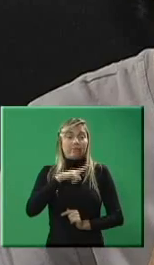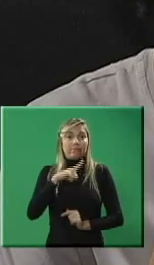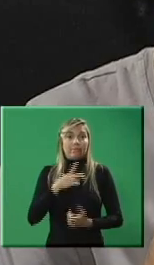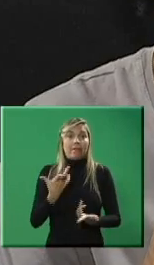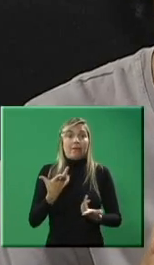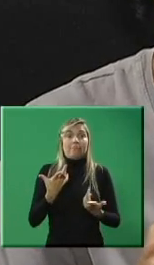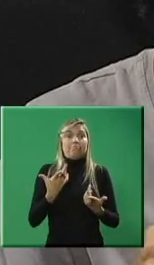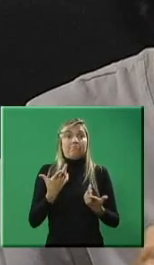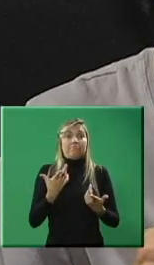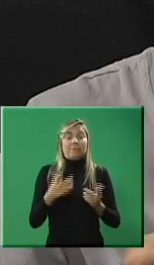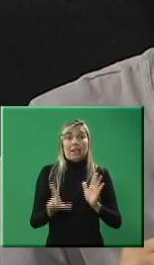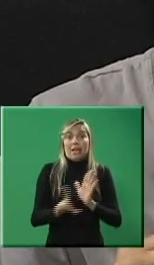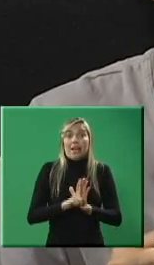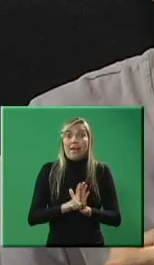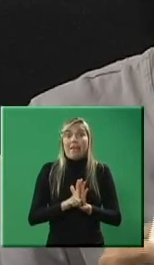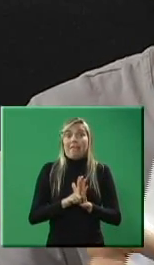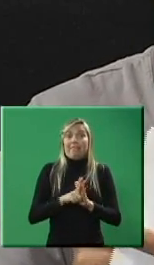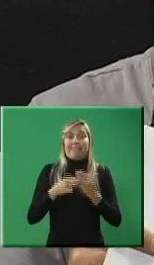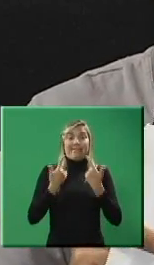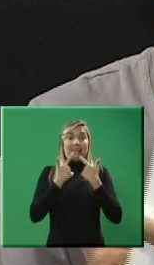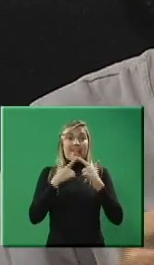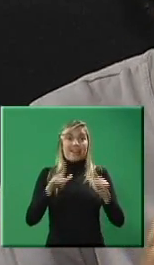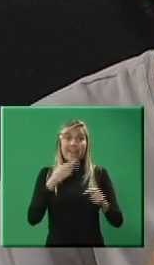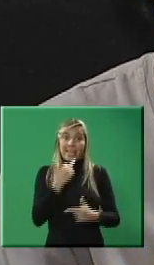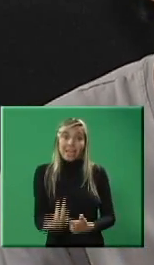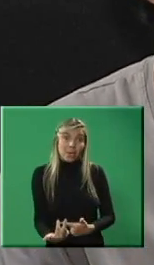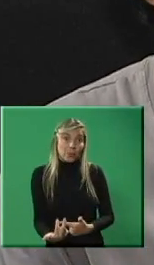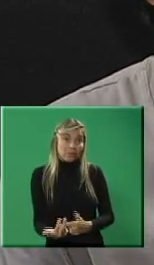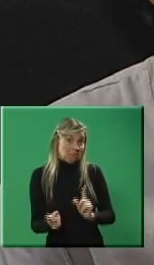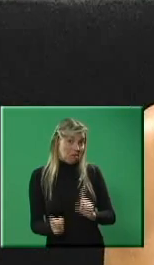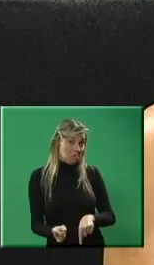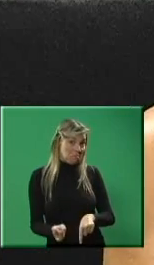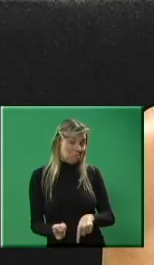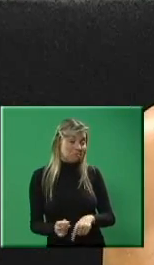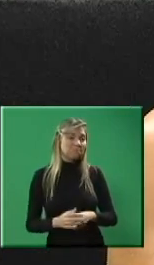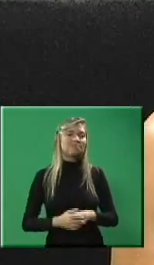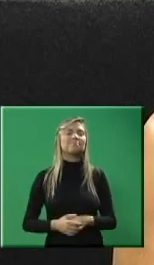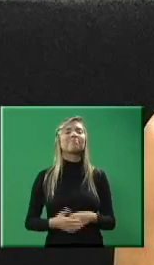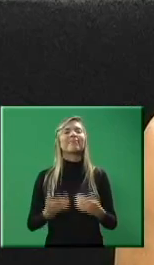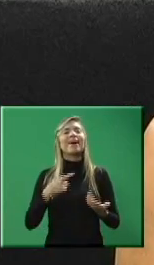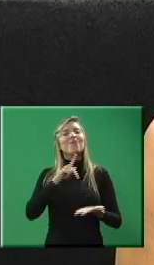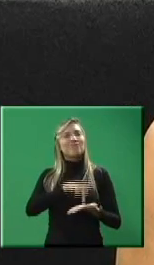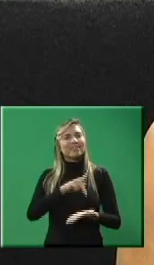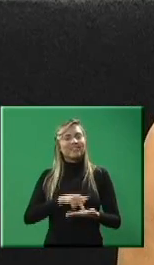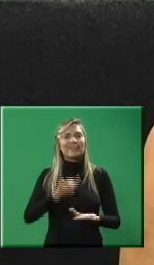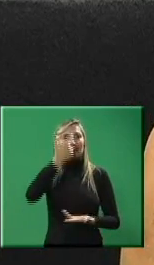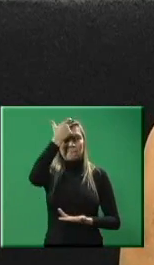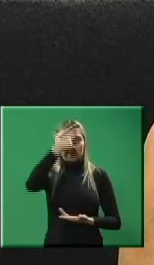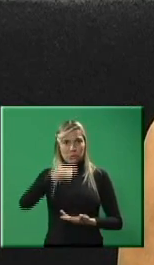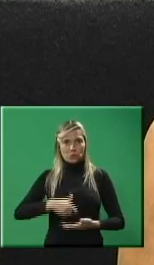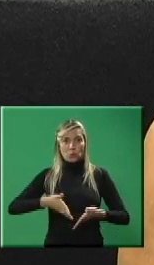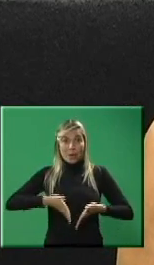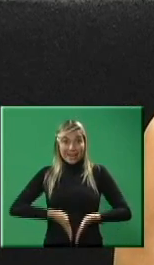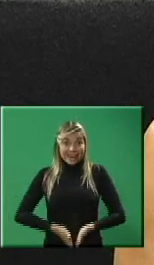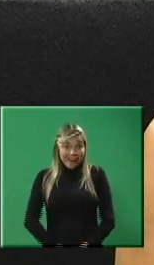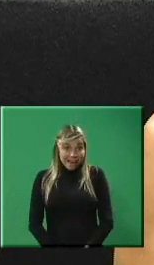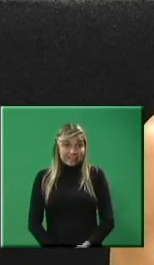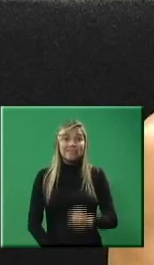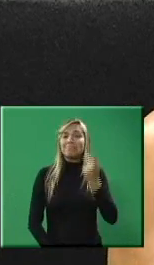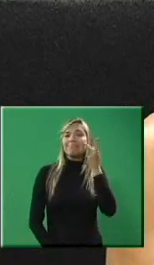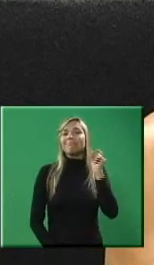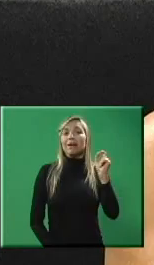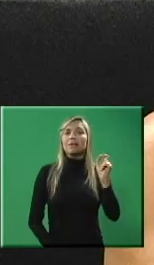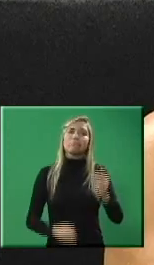essa codificação? Né? Qual que é a importância, digamos assim, da Libras? Na verdade, o ser humano ele nasce para